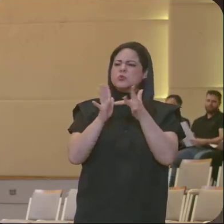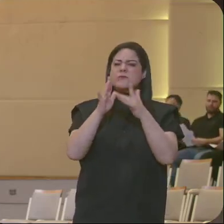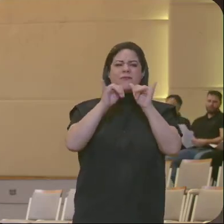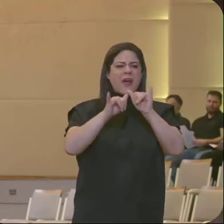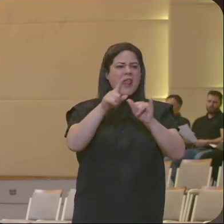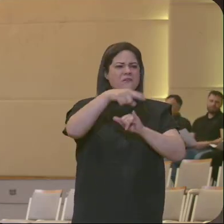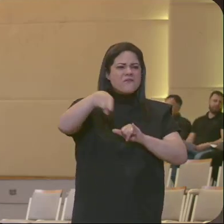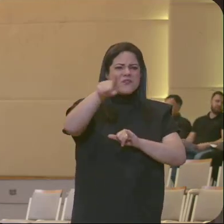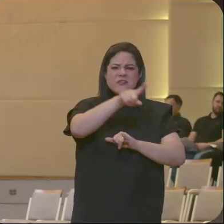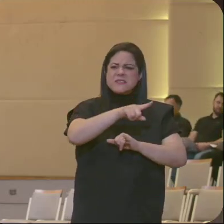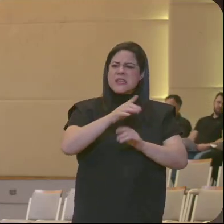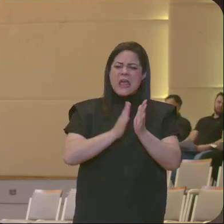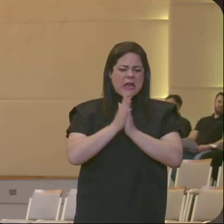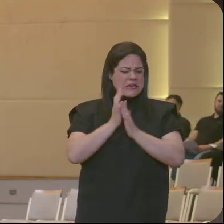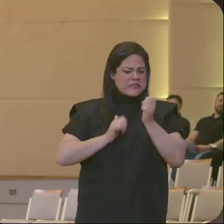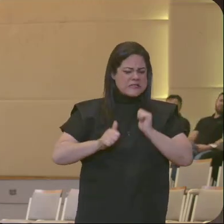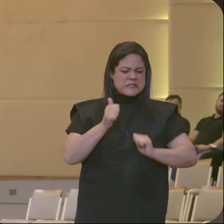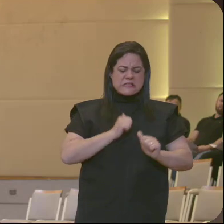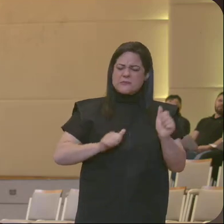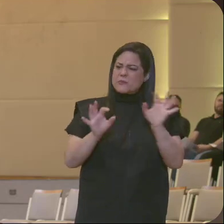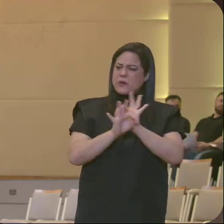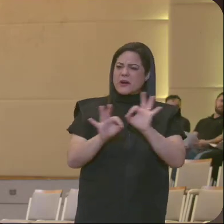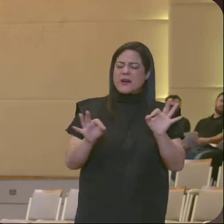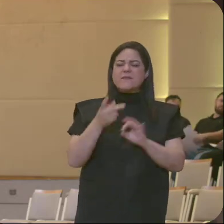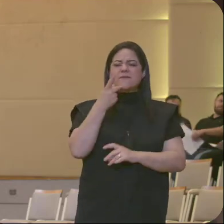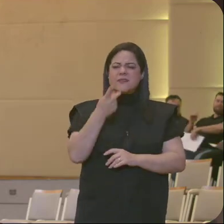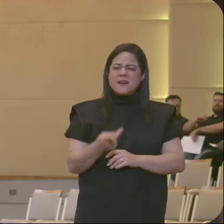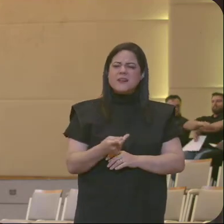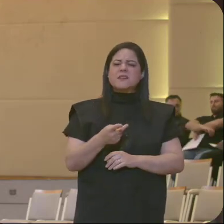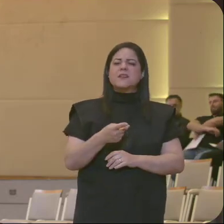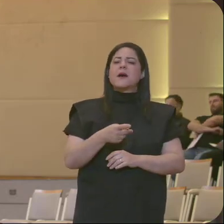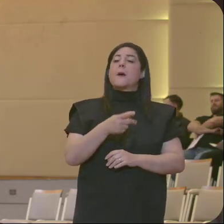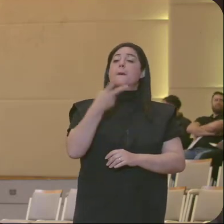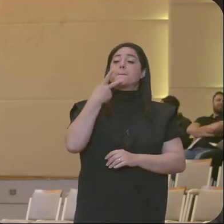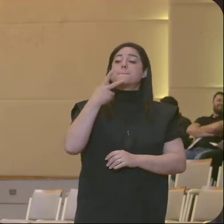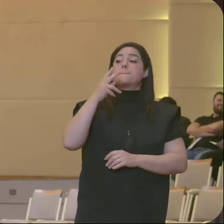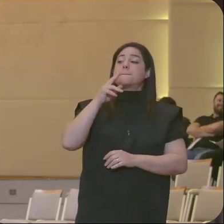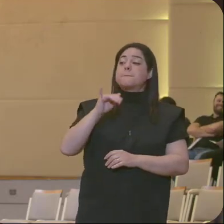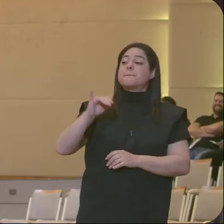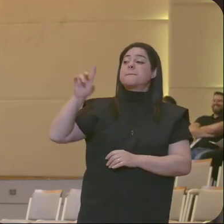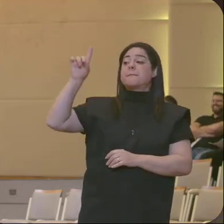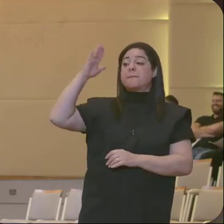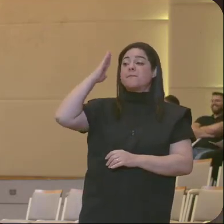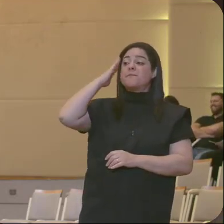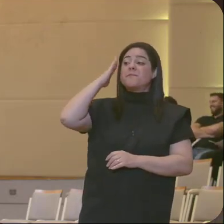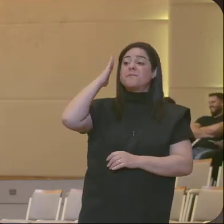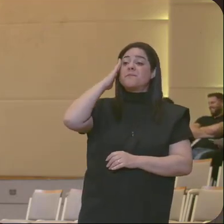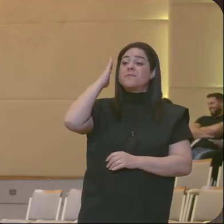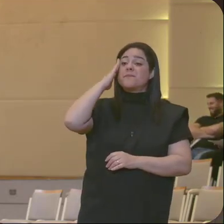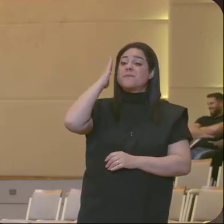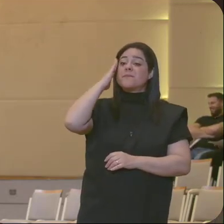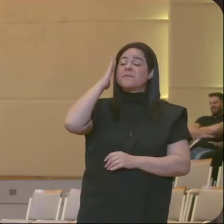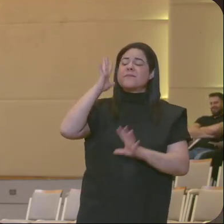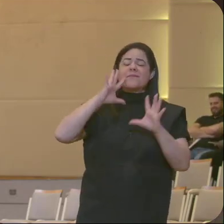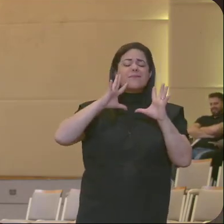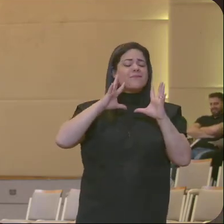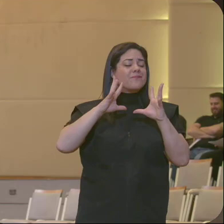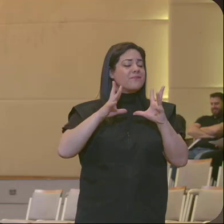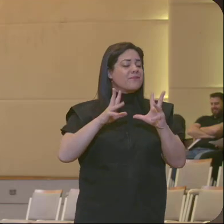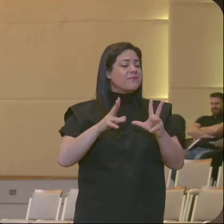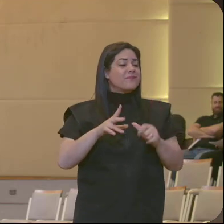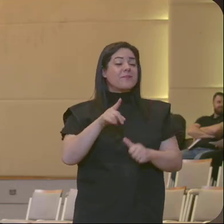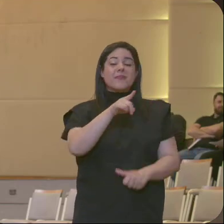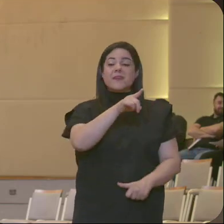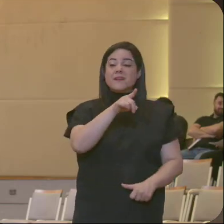não ficar ansioso por coisa nenhuma, ele está dizendo assim, o Pai sabe de tudo